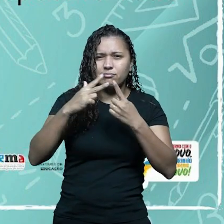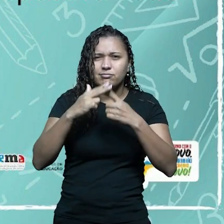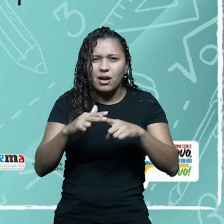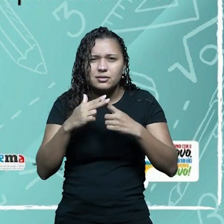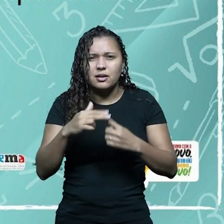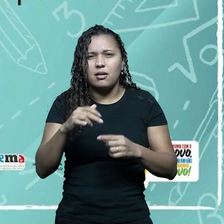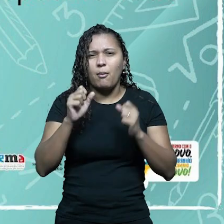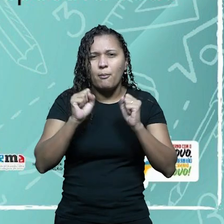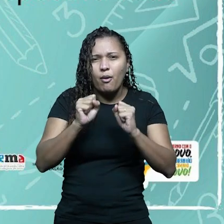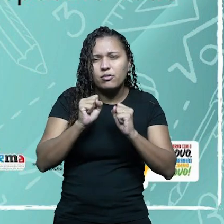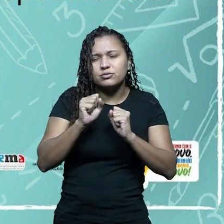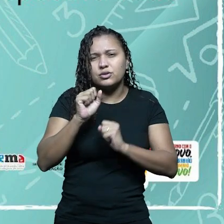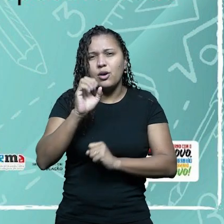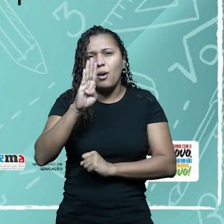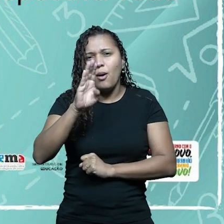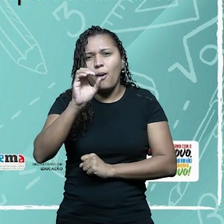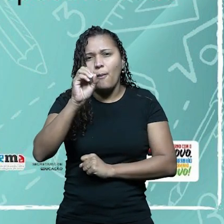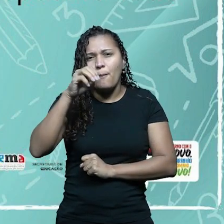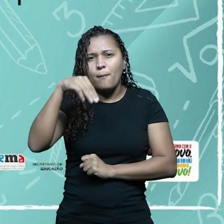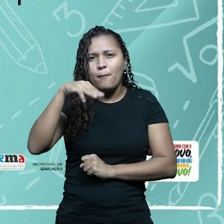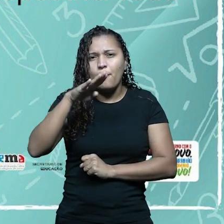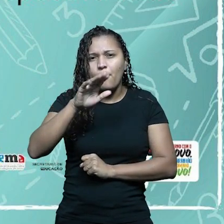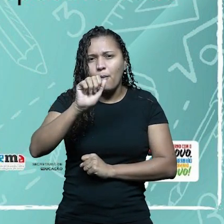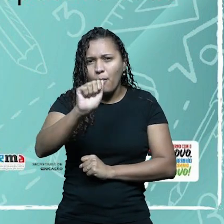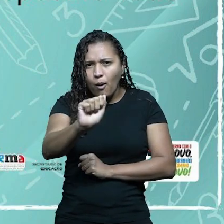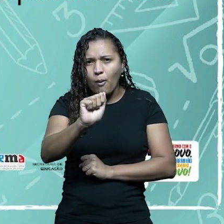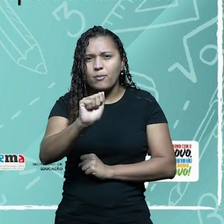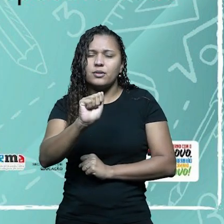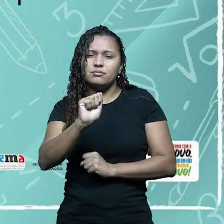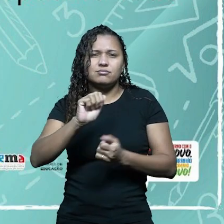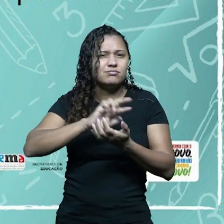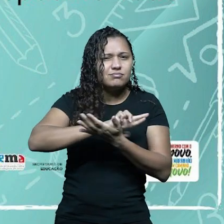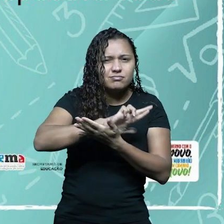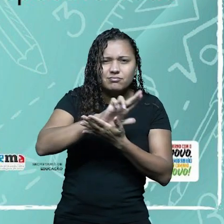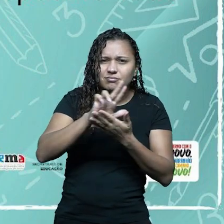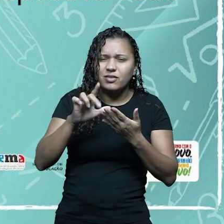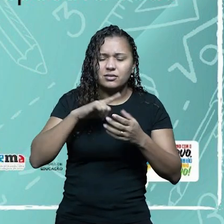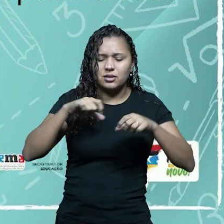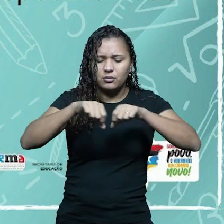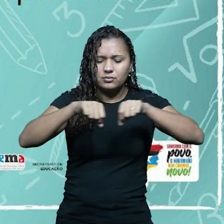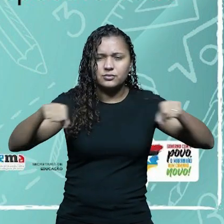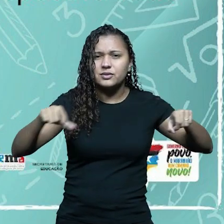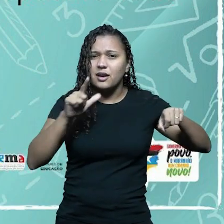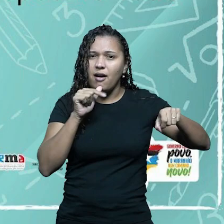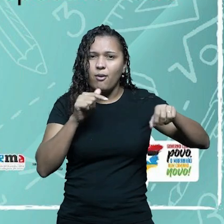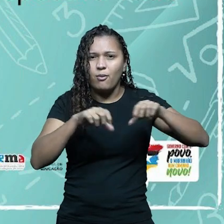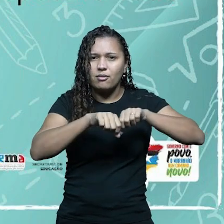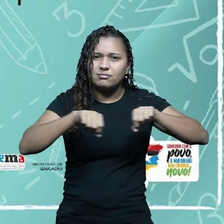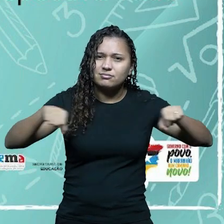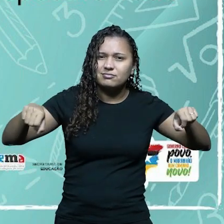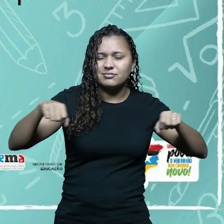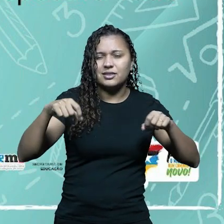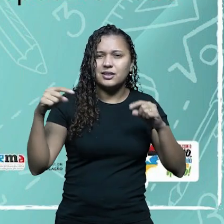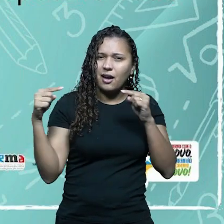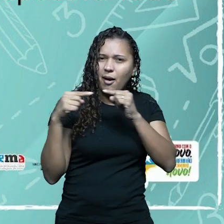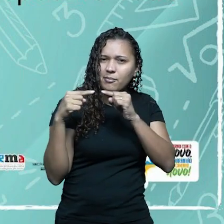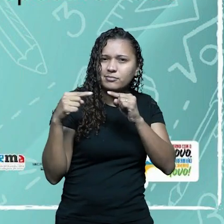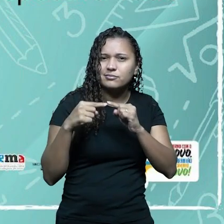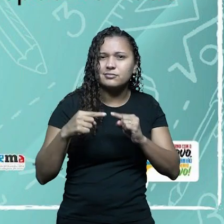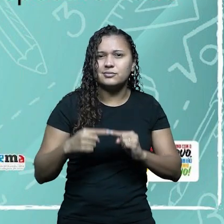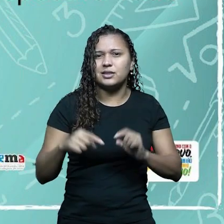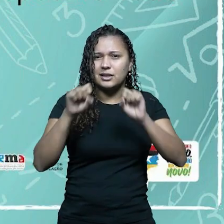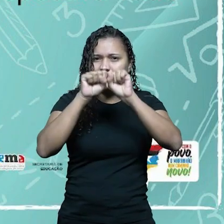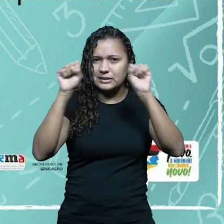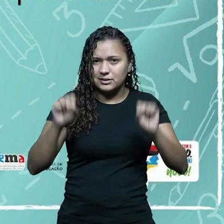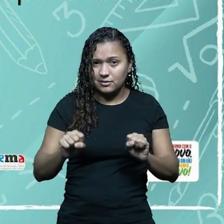como bombas, válvulas, instrumentos, bem como a respectiva rede de tubulação associada a este sistema.